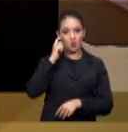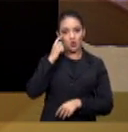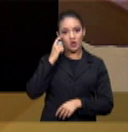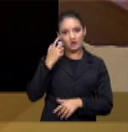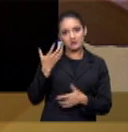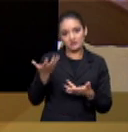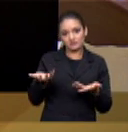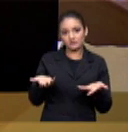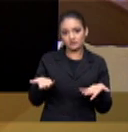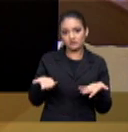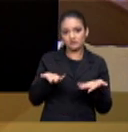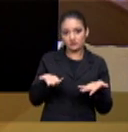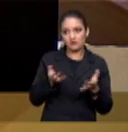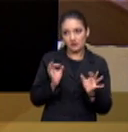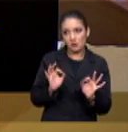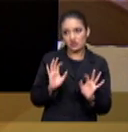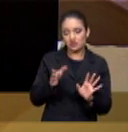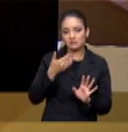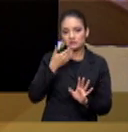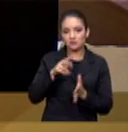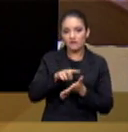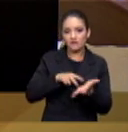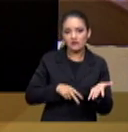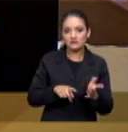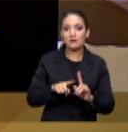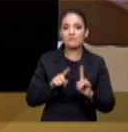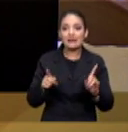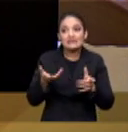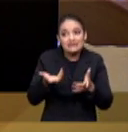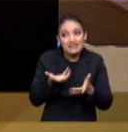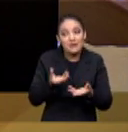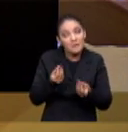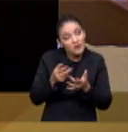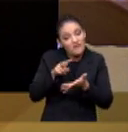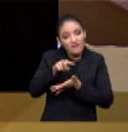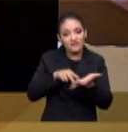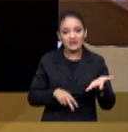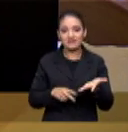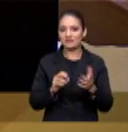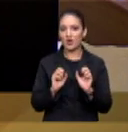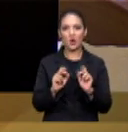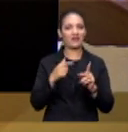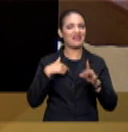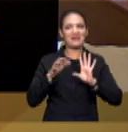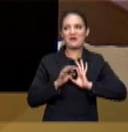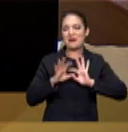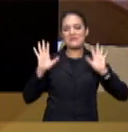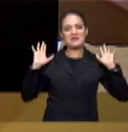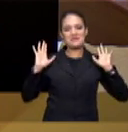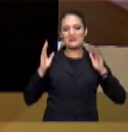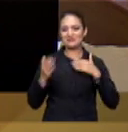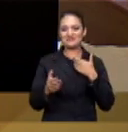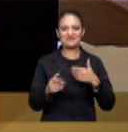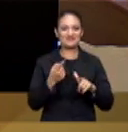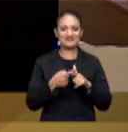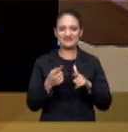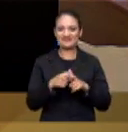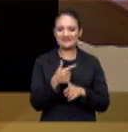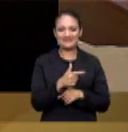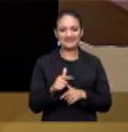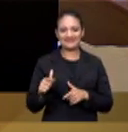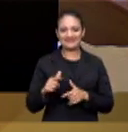ele solicitou. Agora, se ele tiver com muita vontade da vista, eu também abro mão, não há nenhum problema. Mas,